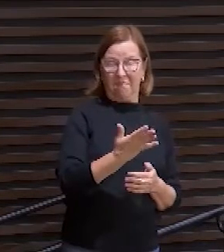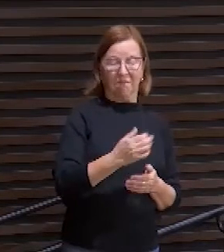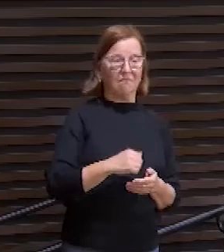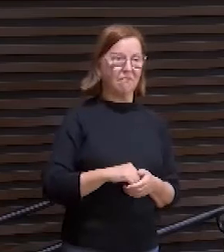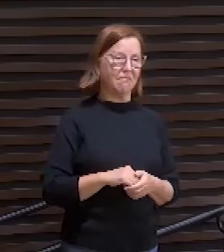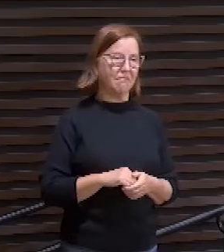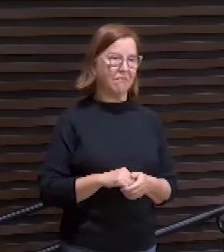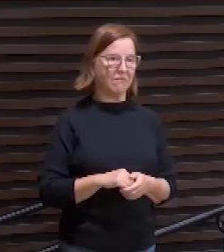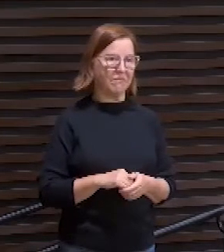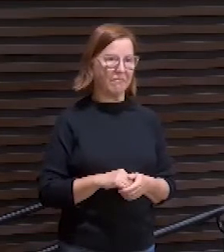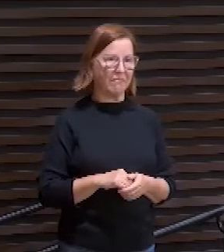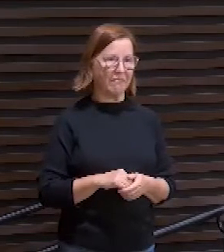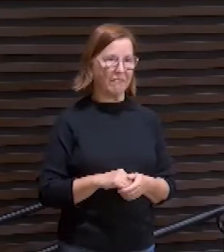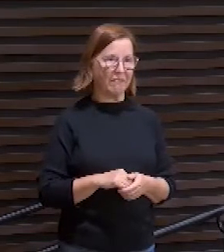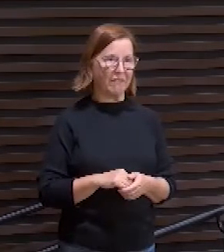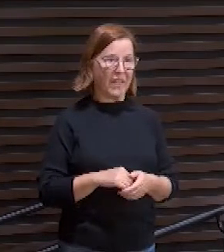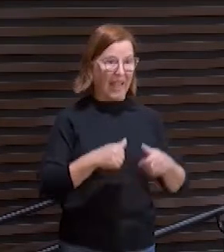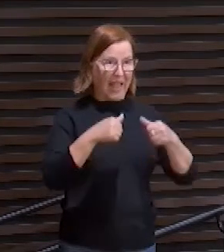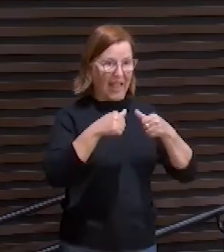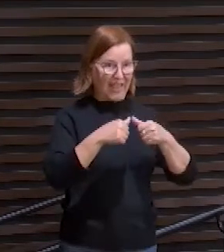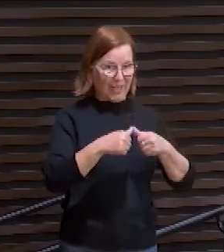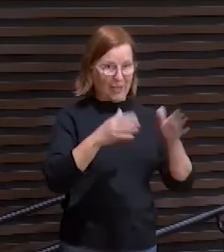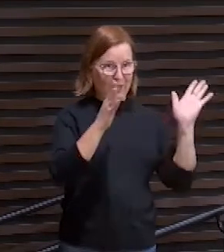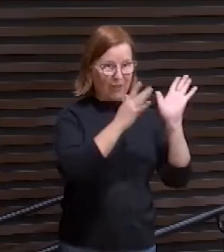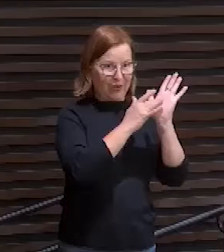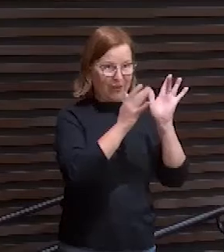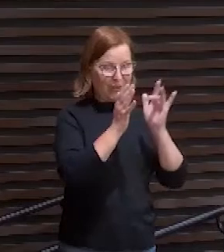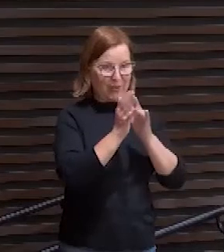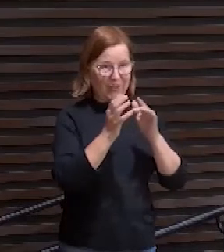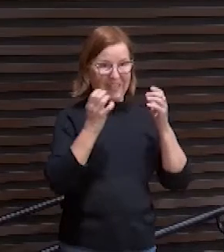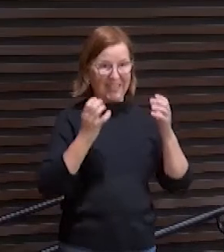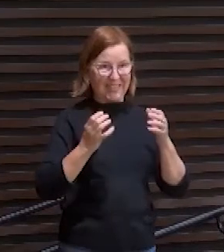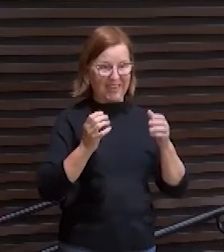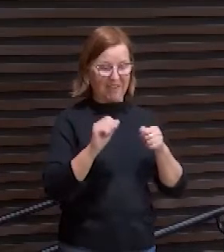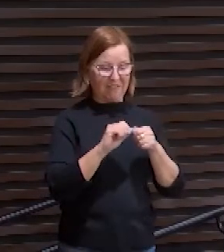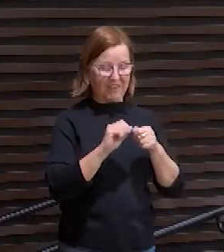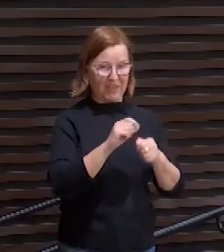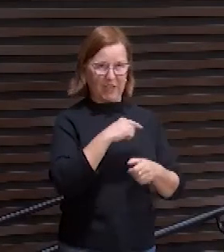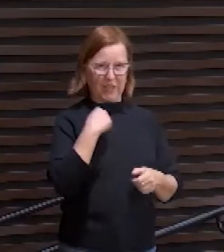E é isso que Jesus quer nos levar a pensar.